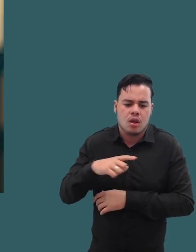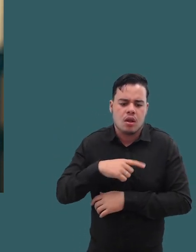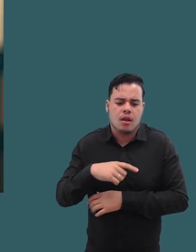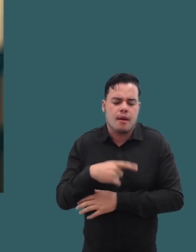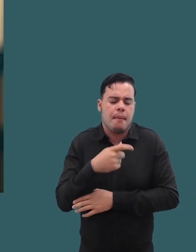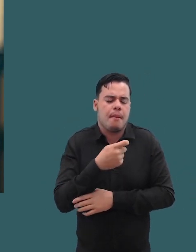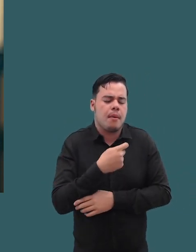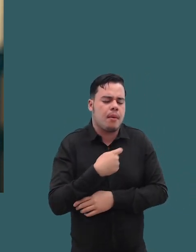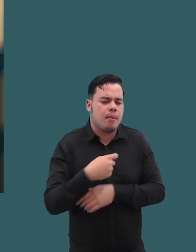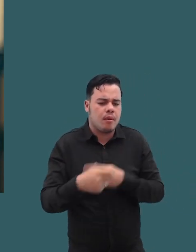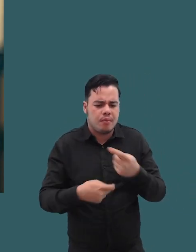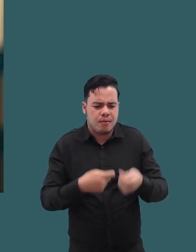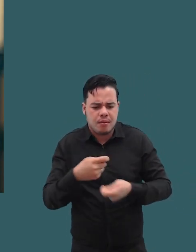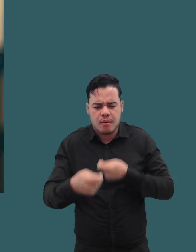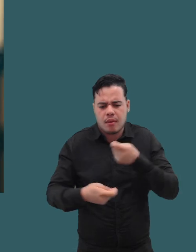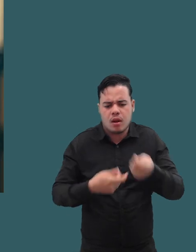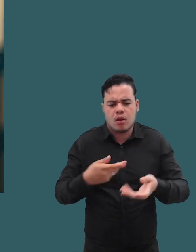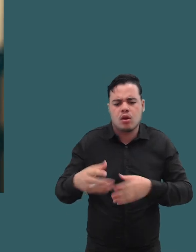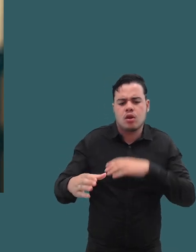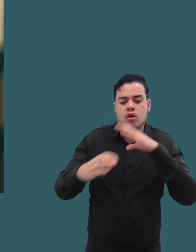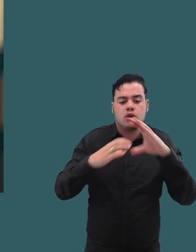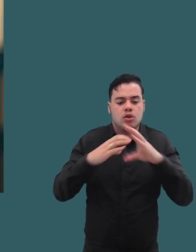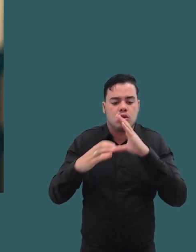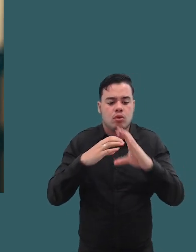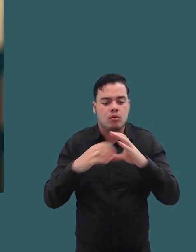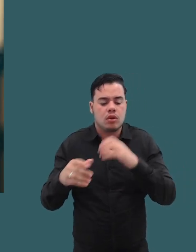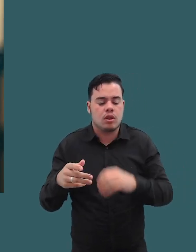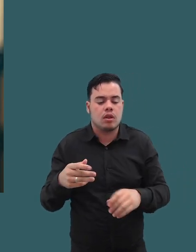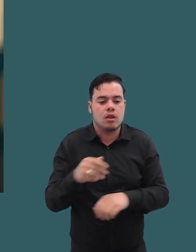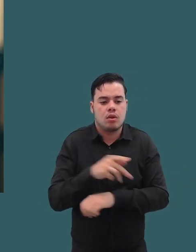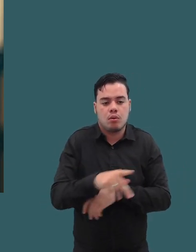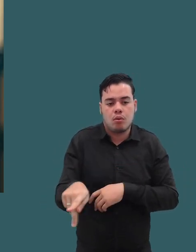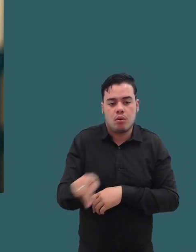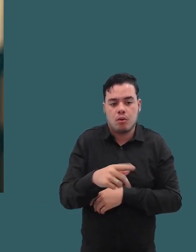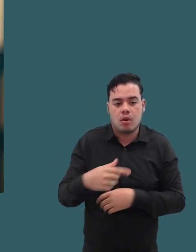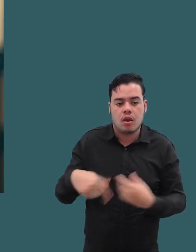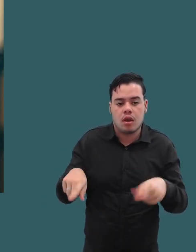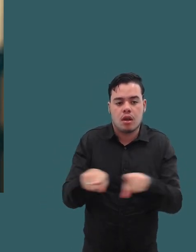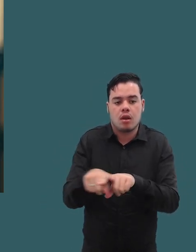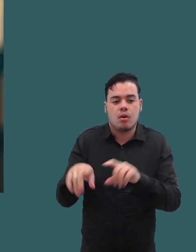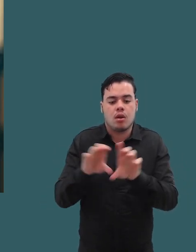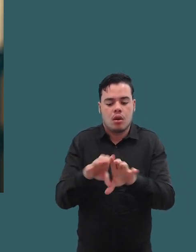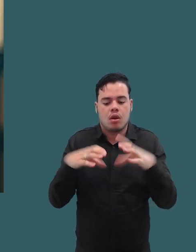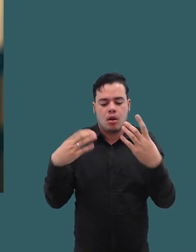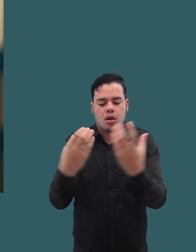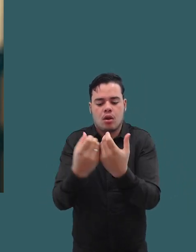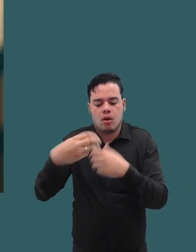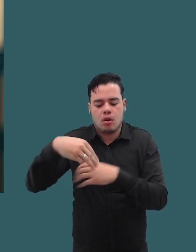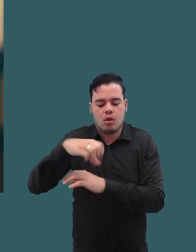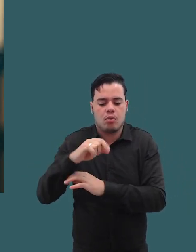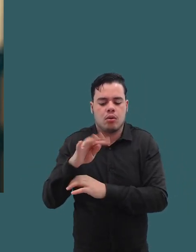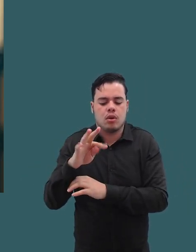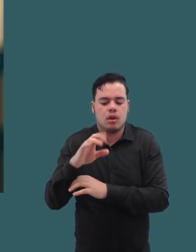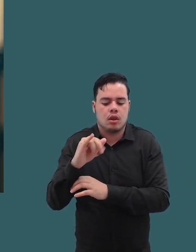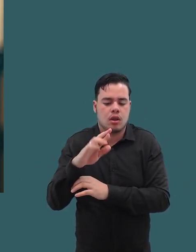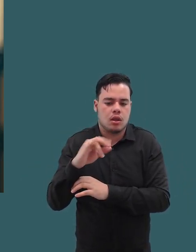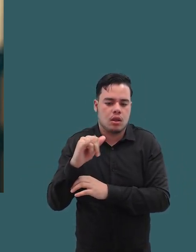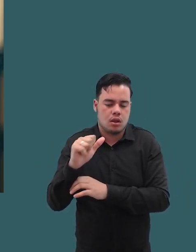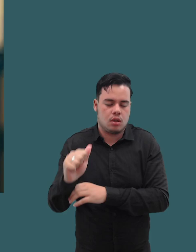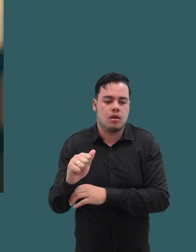com os grupos de comunicação popular e comunitária. Nós lançamos no JORCOM, nesse